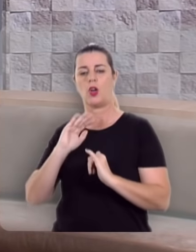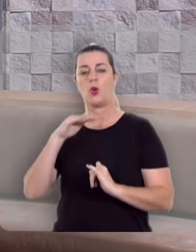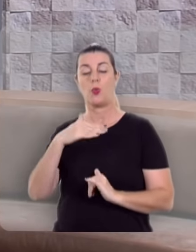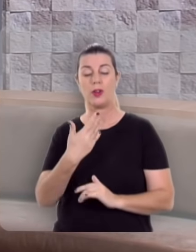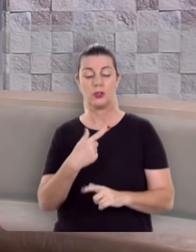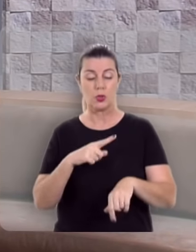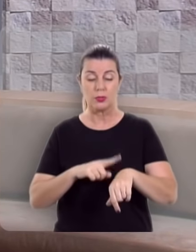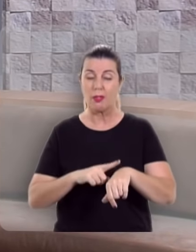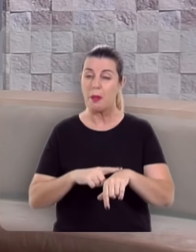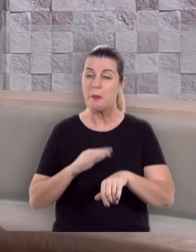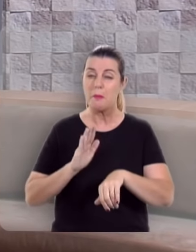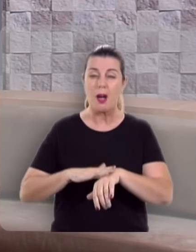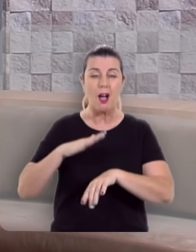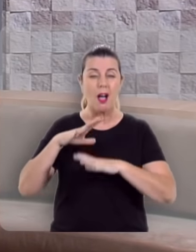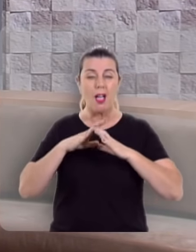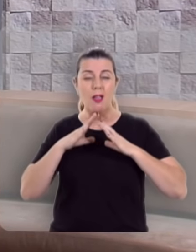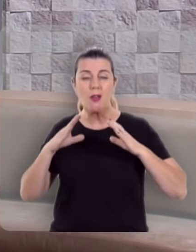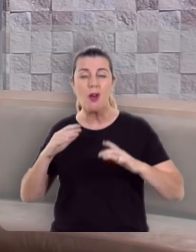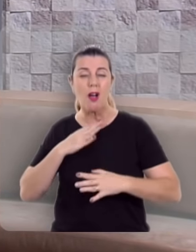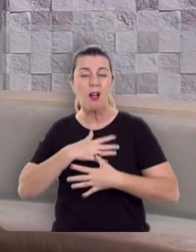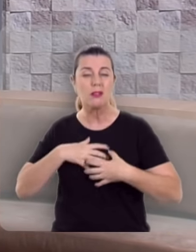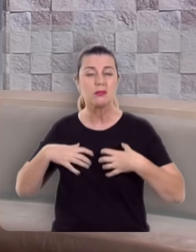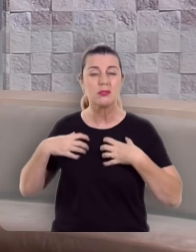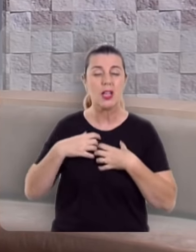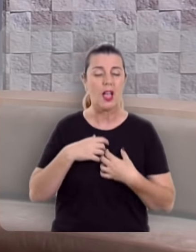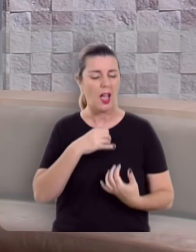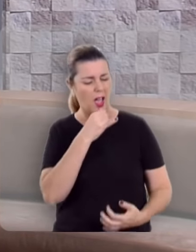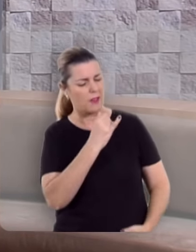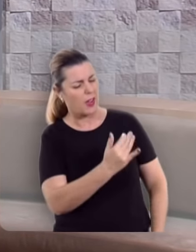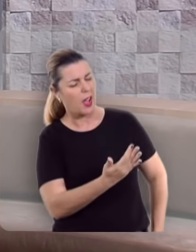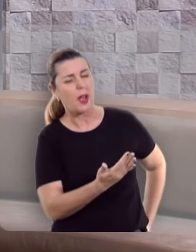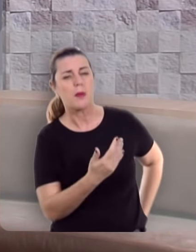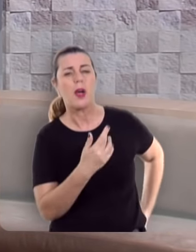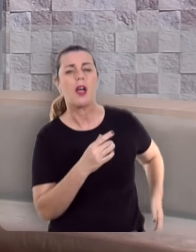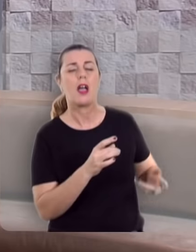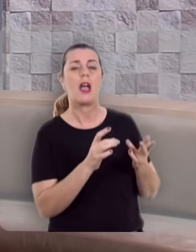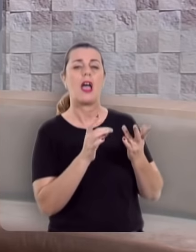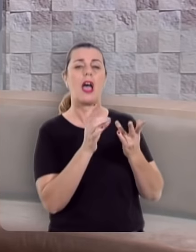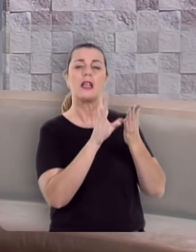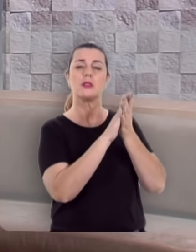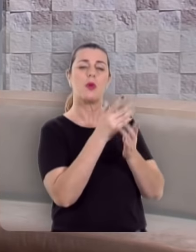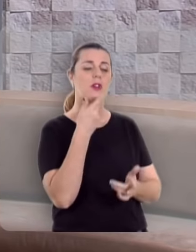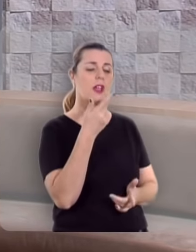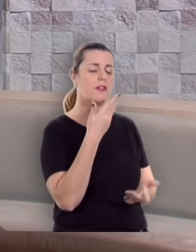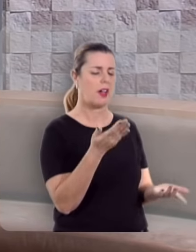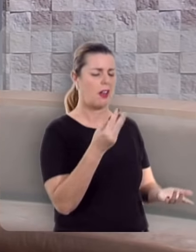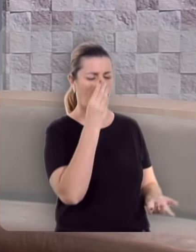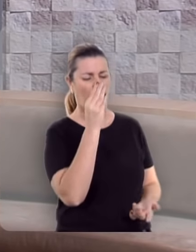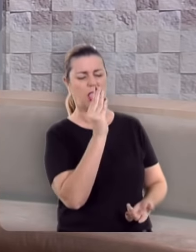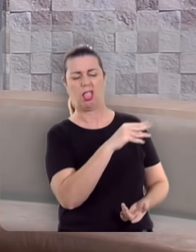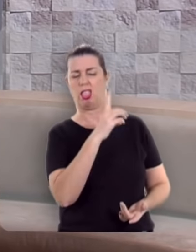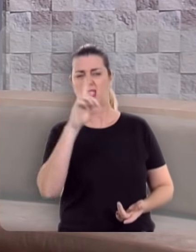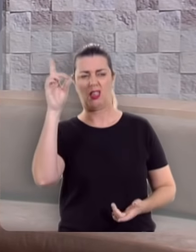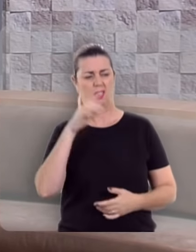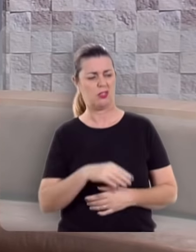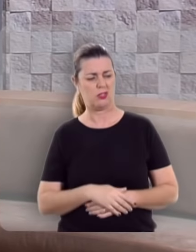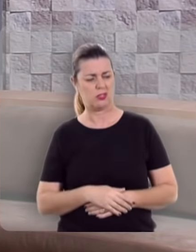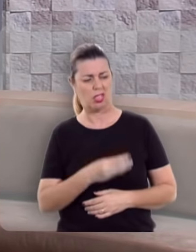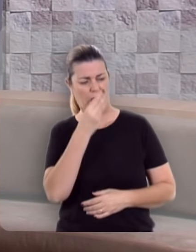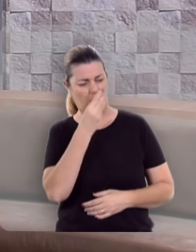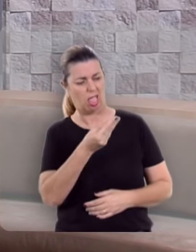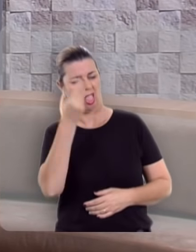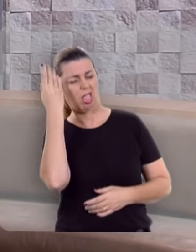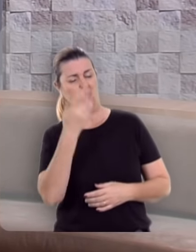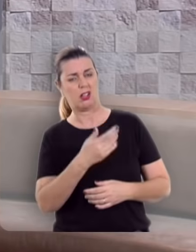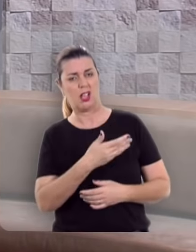de Jó, porque na hora que ele estava na maior angústia, ela recomendou a ele a deixar Deus